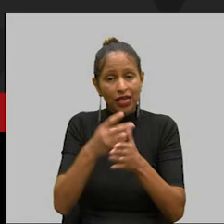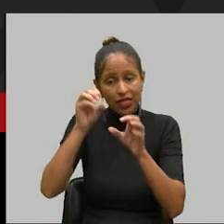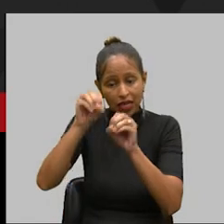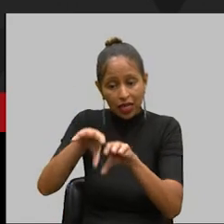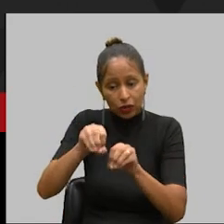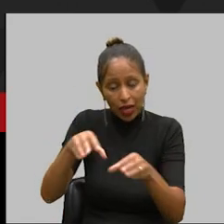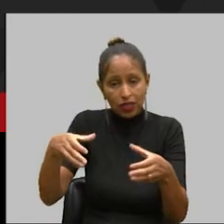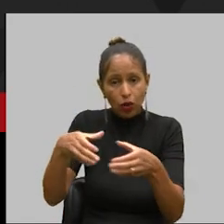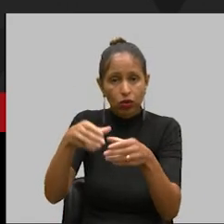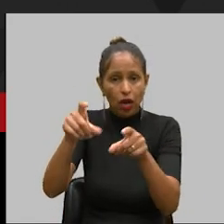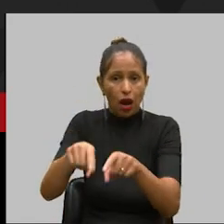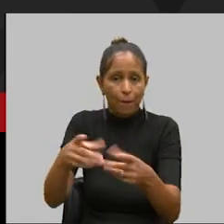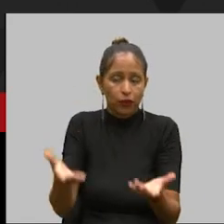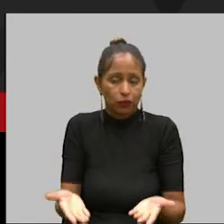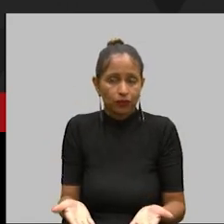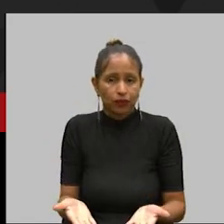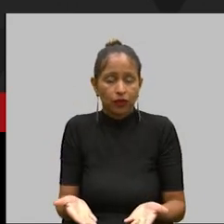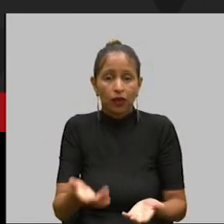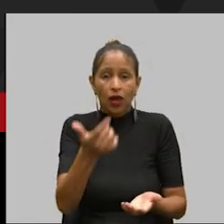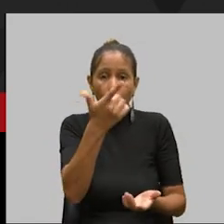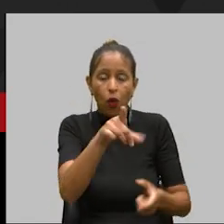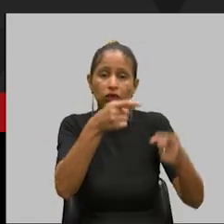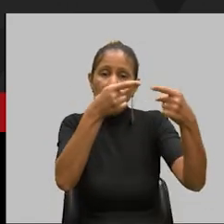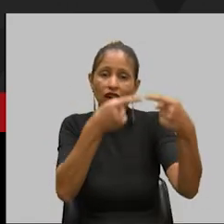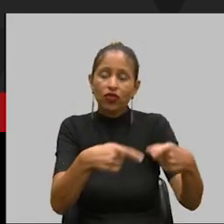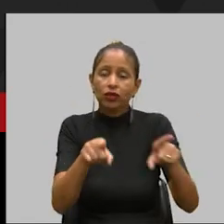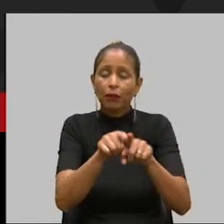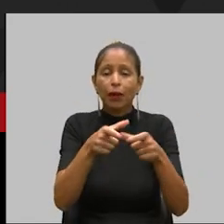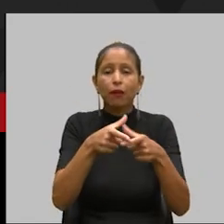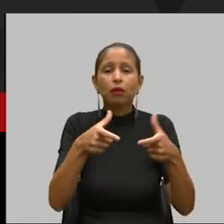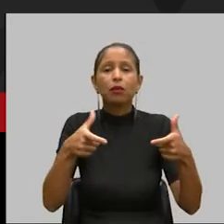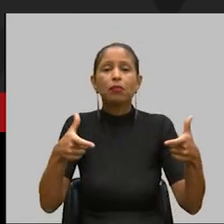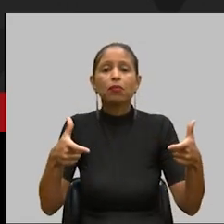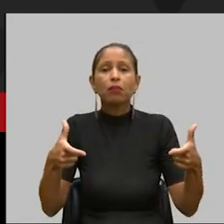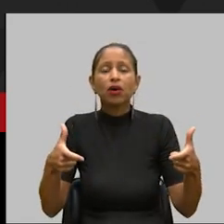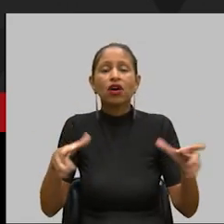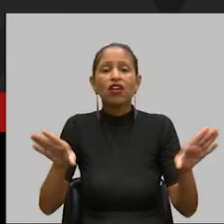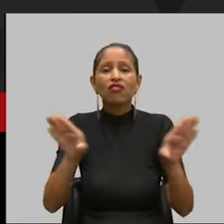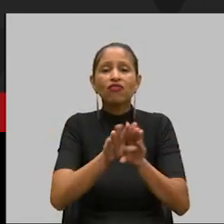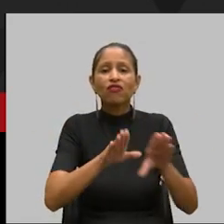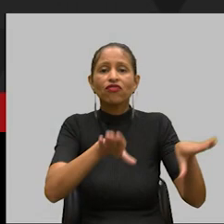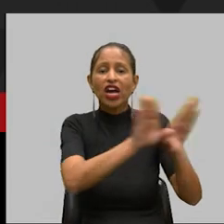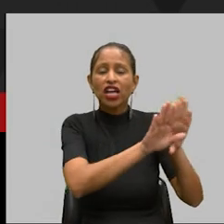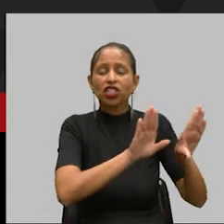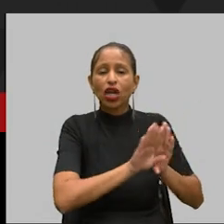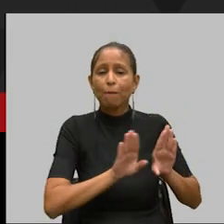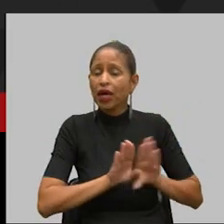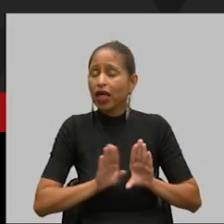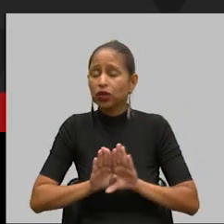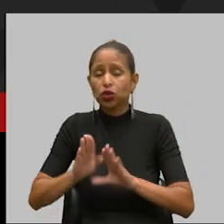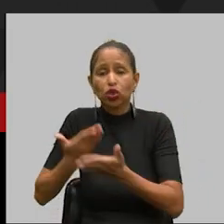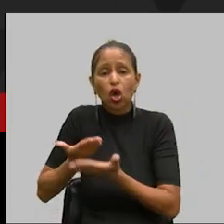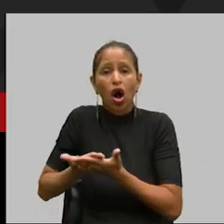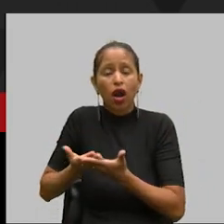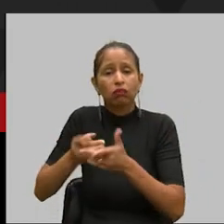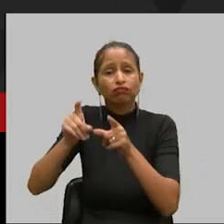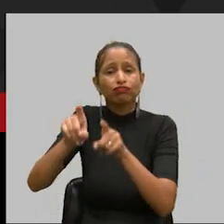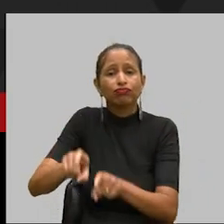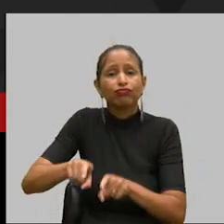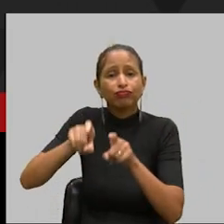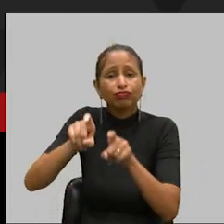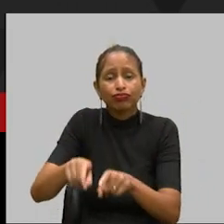né Eh outro desafio muito grande colocado é o fechamento das escolas do Campo né a gente